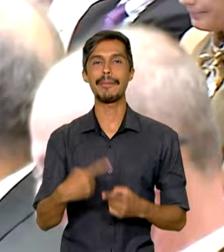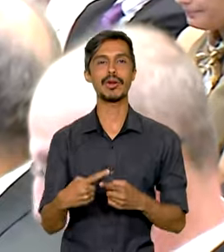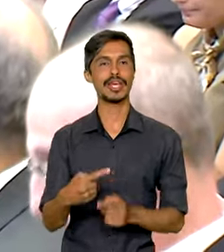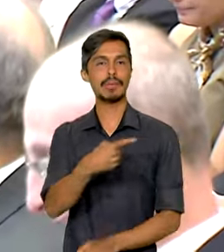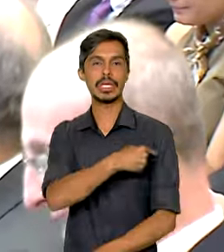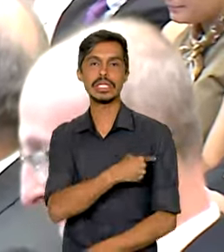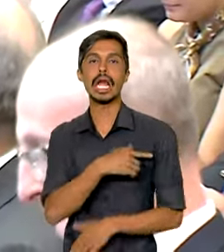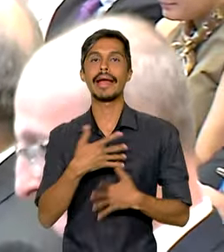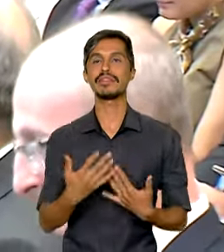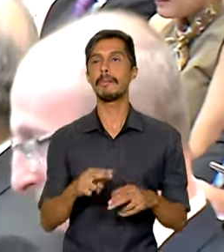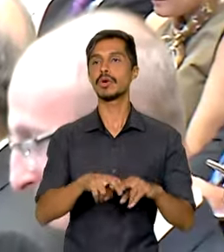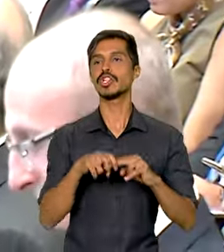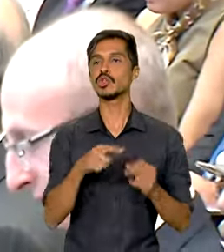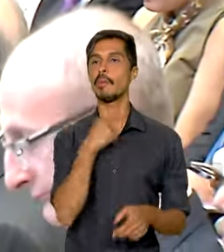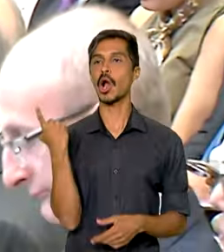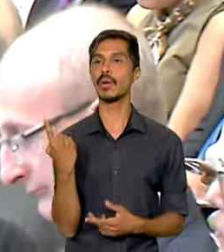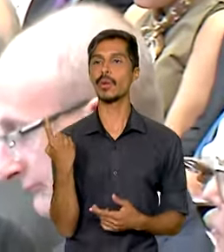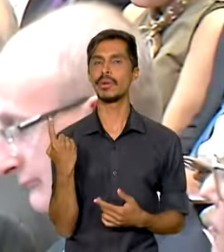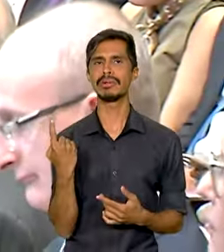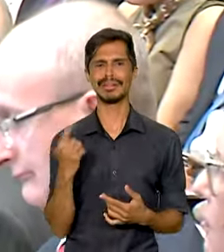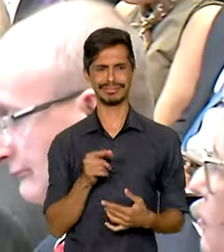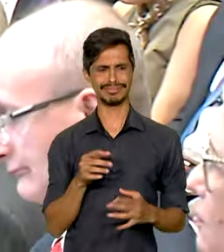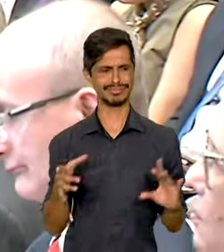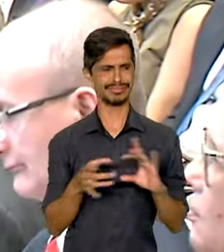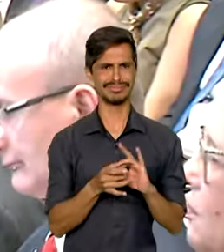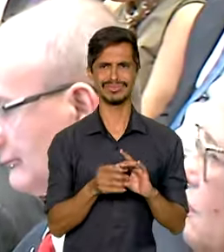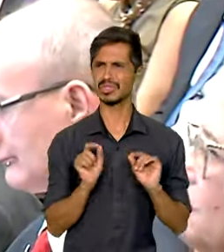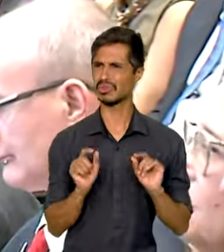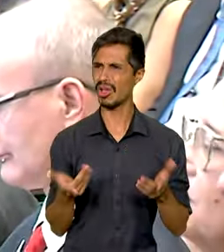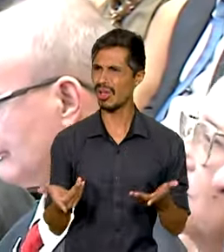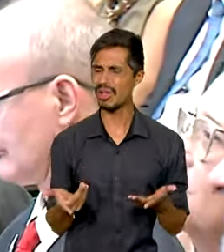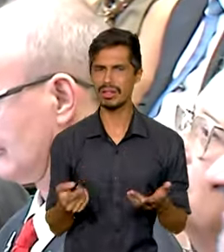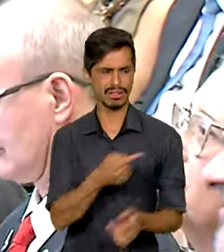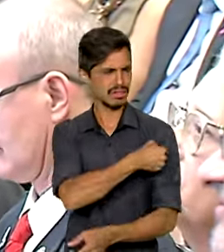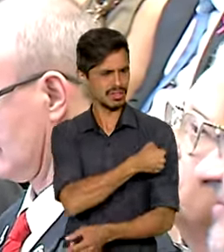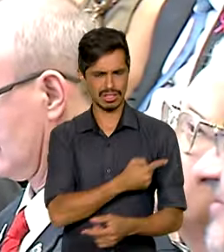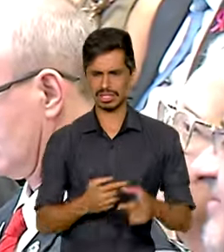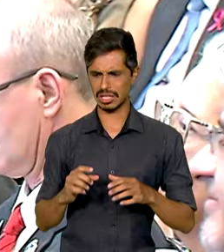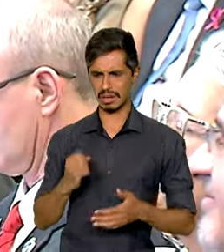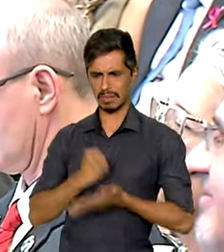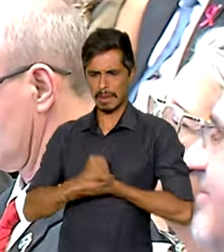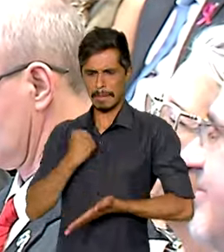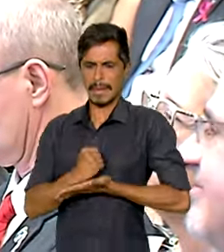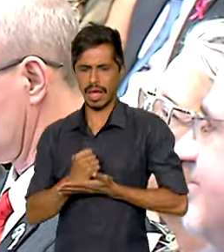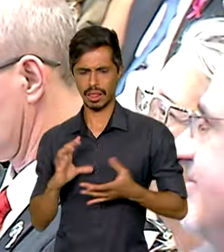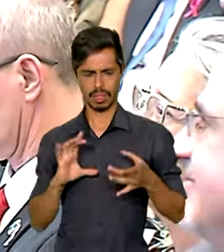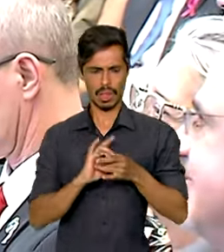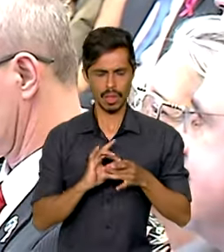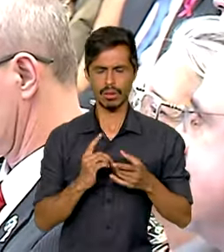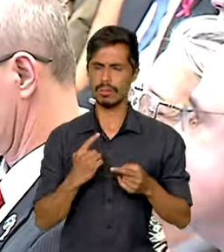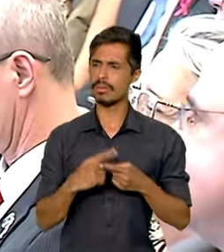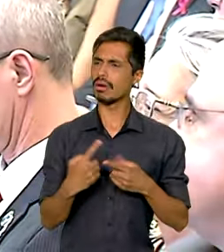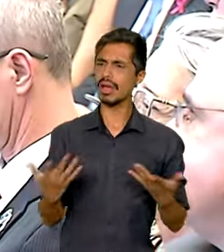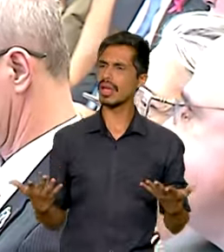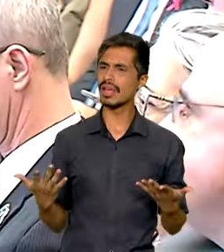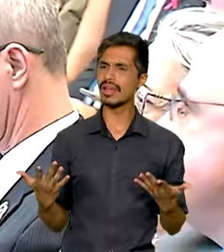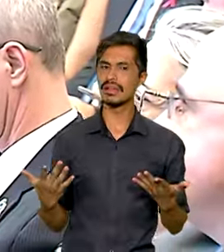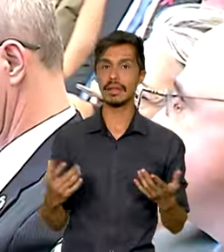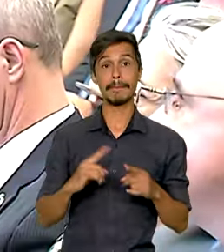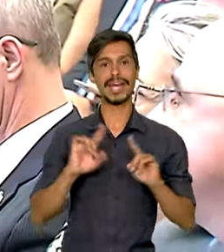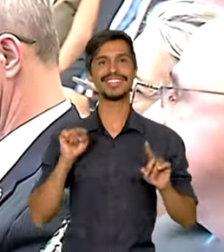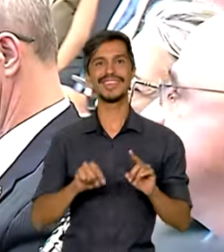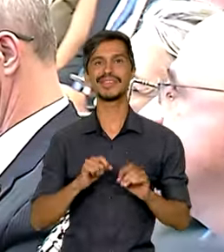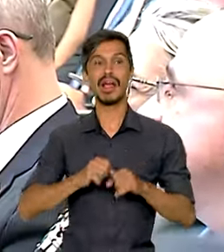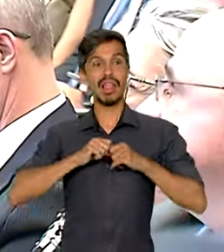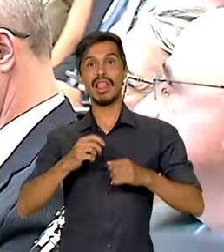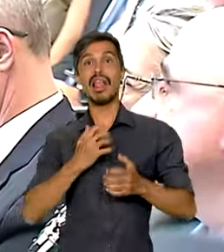tomou a vacina e é por isso, aí faz logo, né, uma inferência que nada tem a ver, mas que vai disseminando pânico